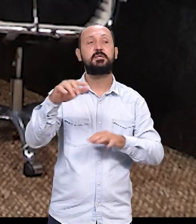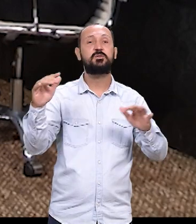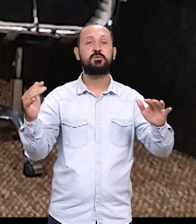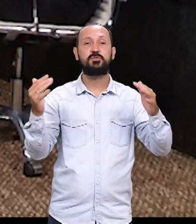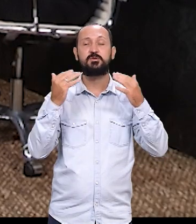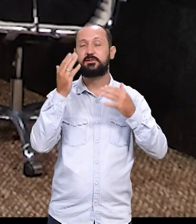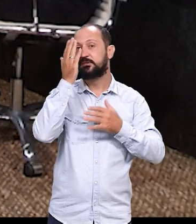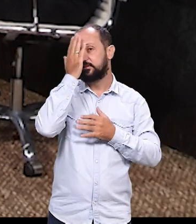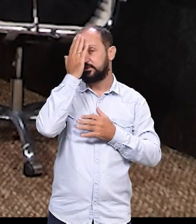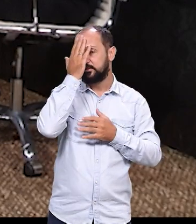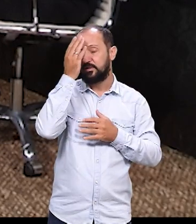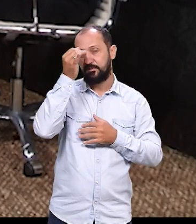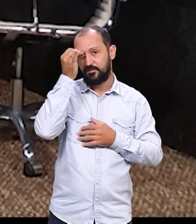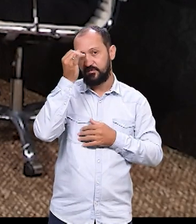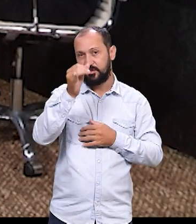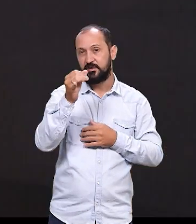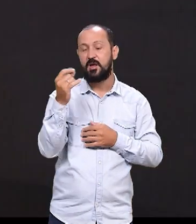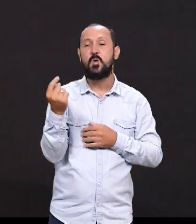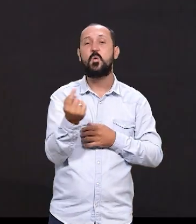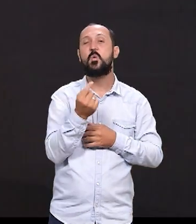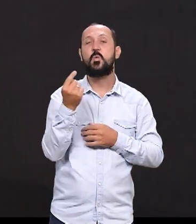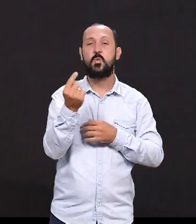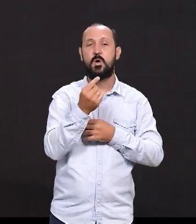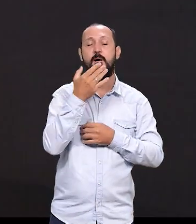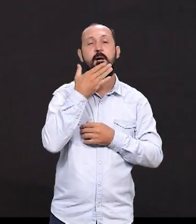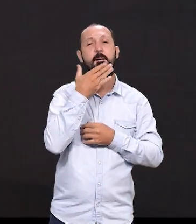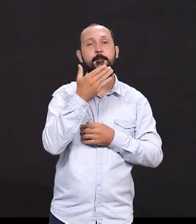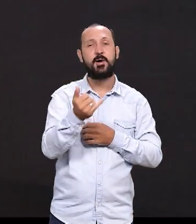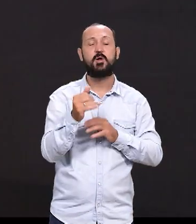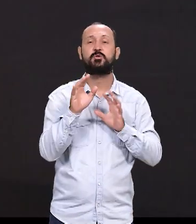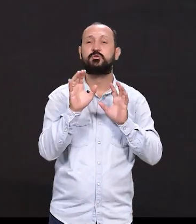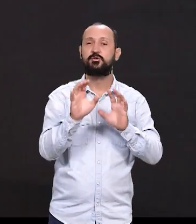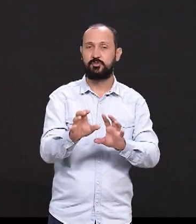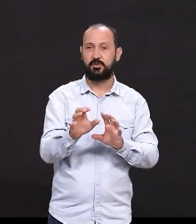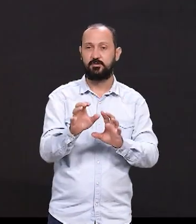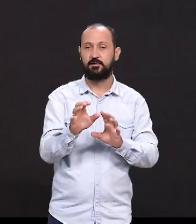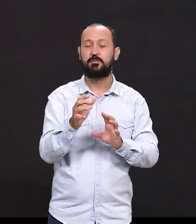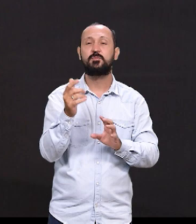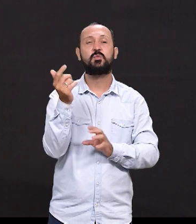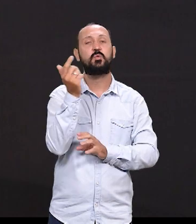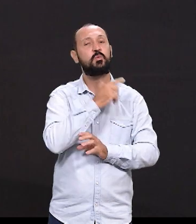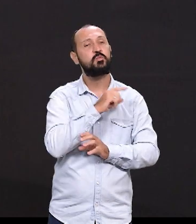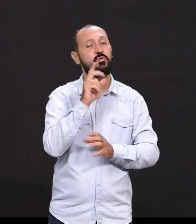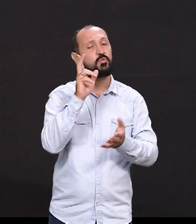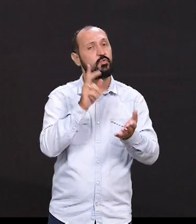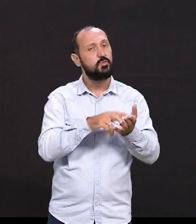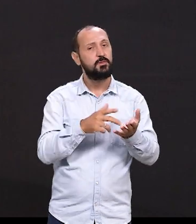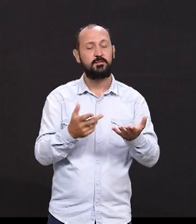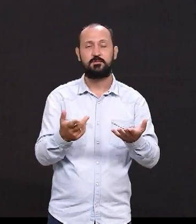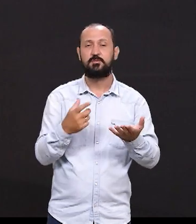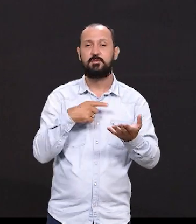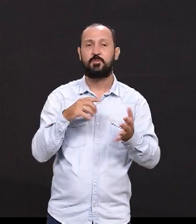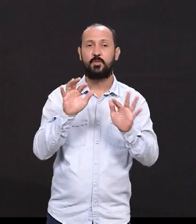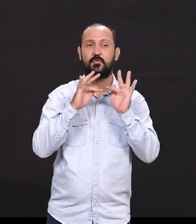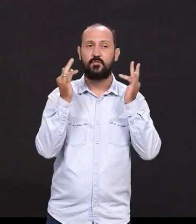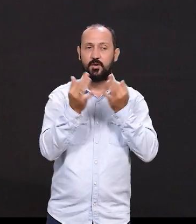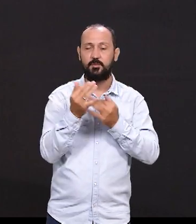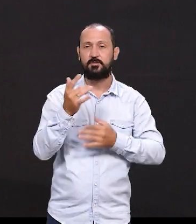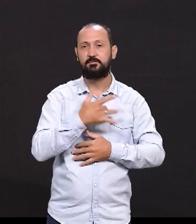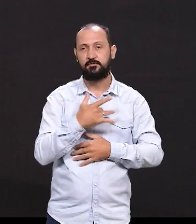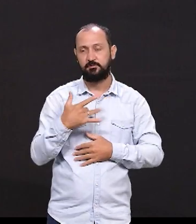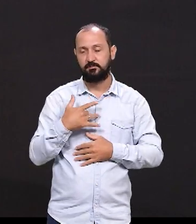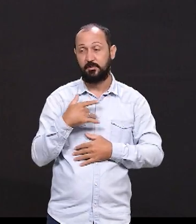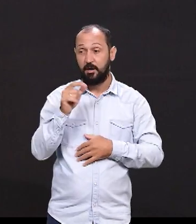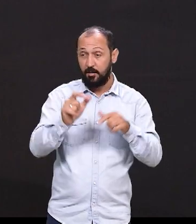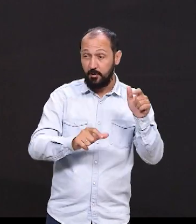todos que nos assistem entendam que a prevenção é a única e a melhor forma e o melhor caminho para que a gente possa ter um uma família